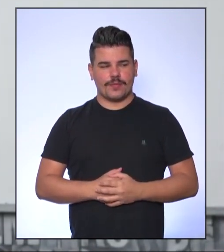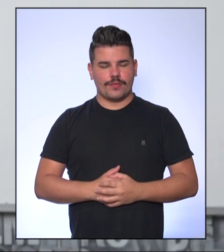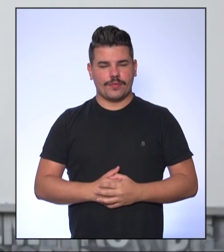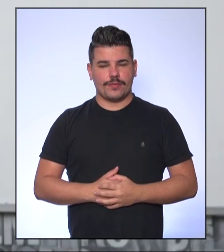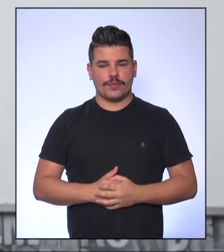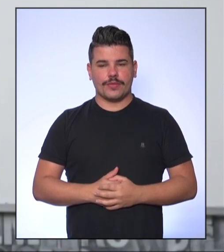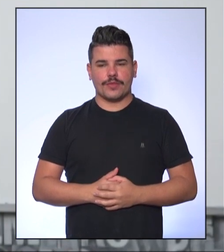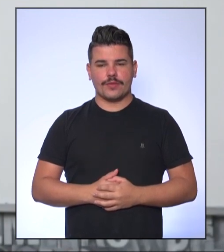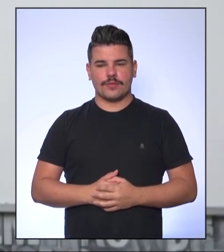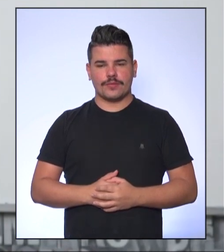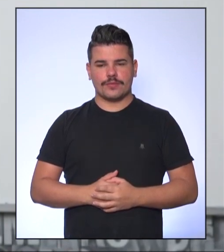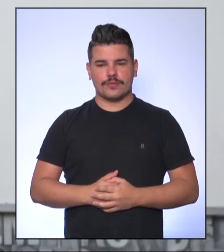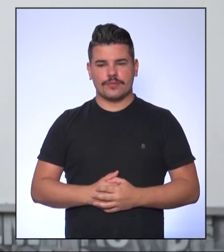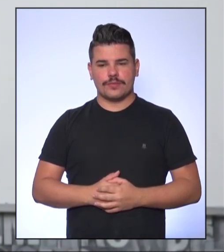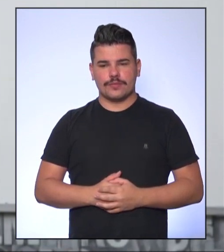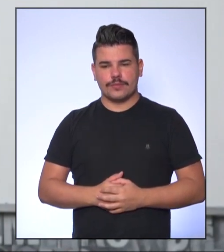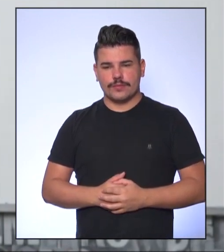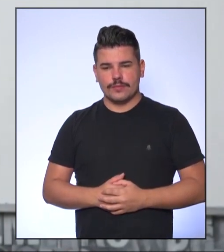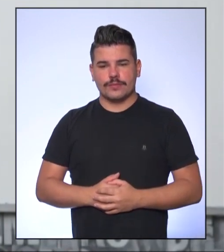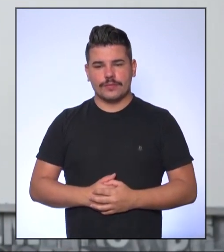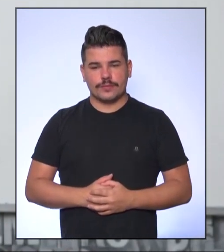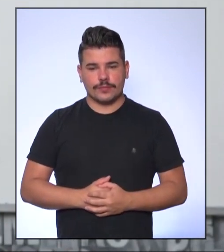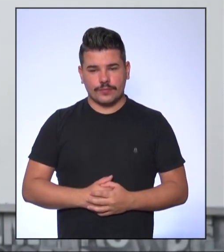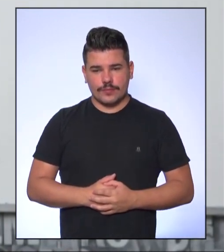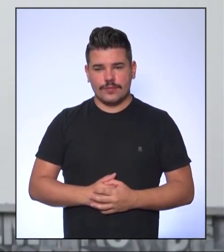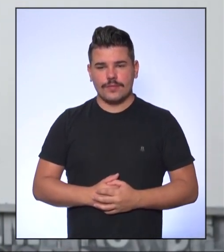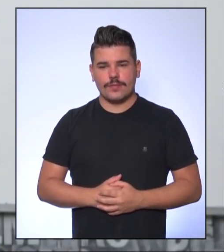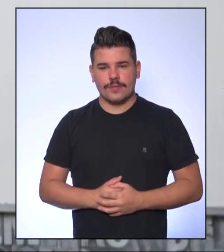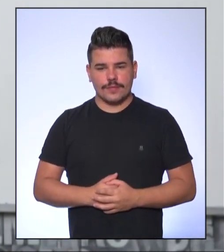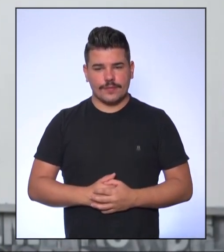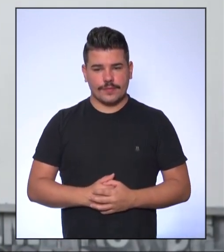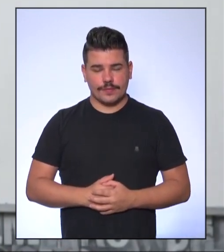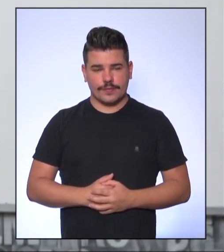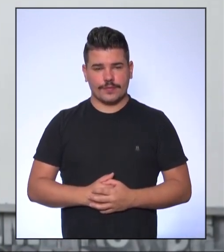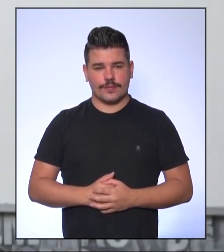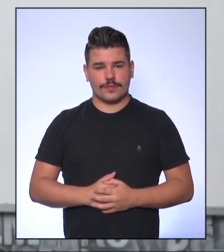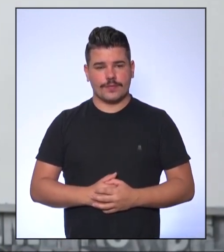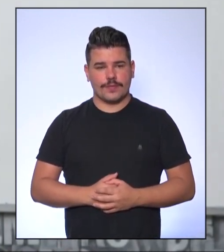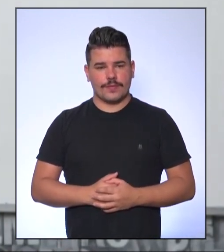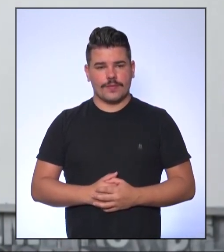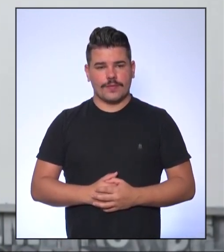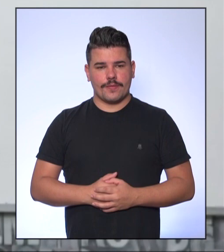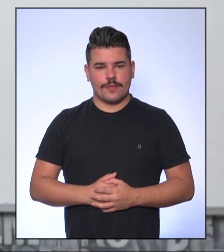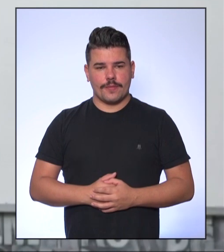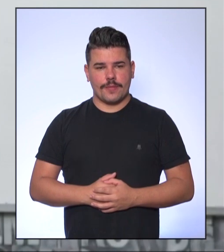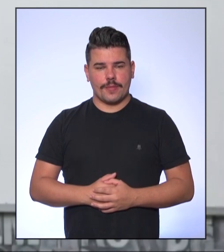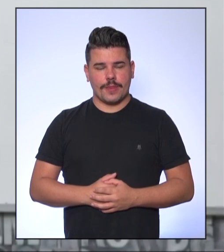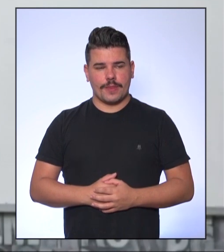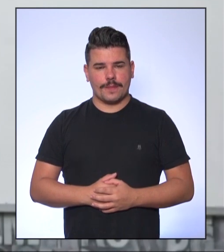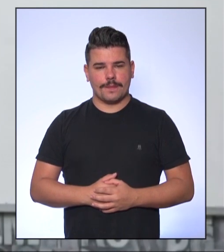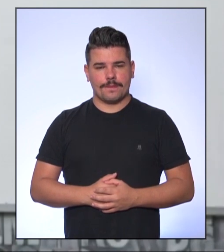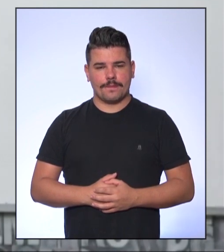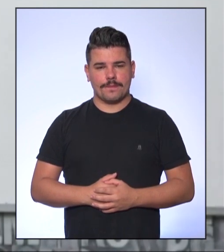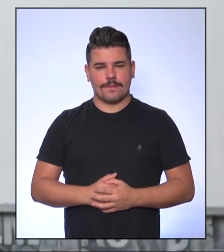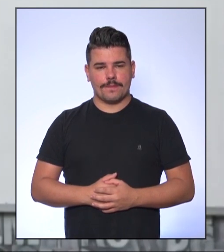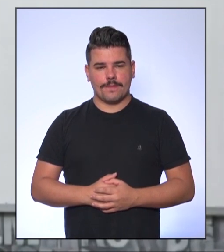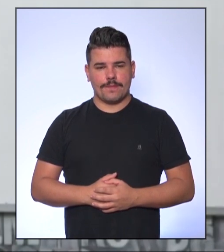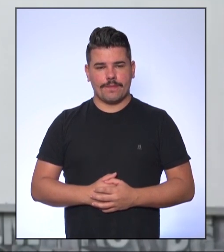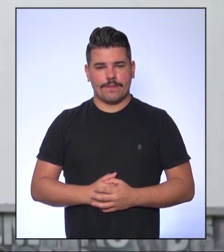aqui o Sol, observe aqui a Terra.